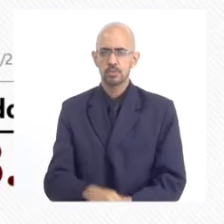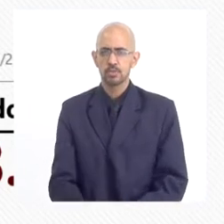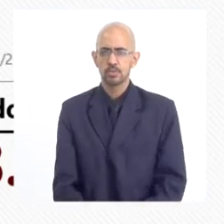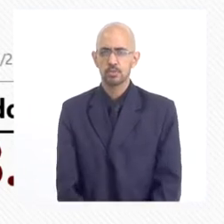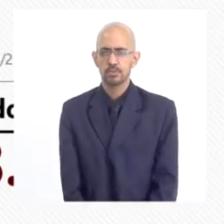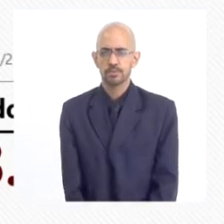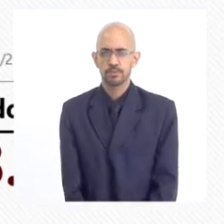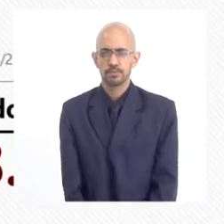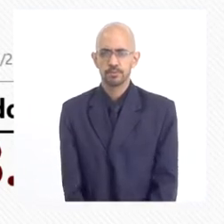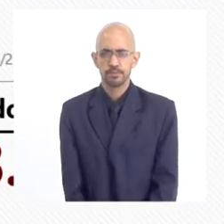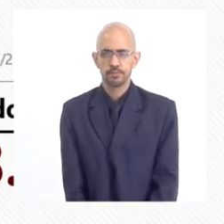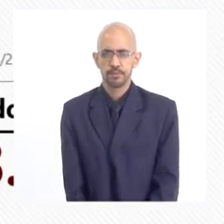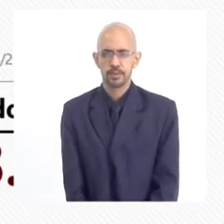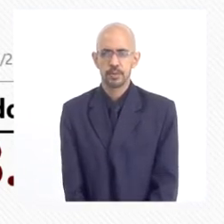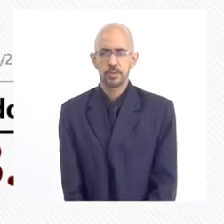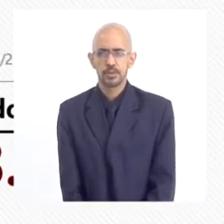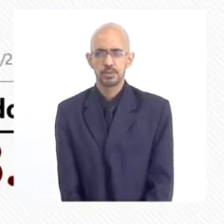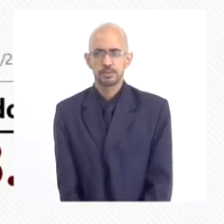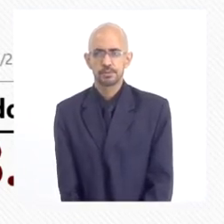que a gente tem aqui.